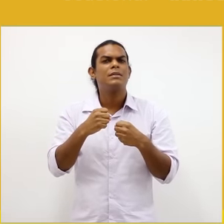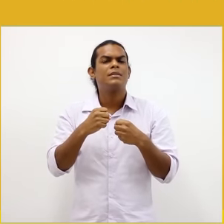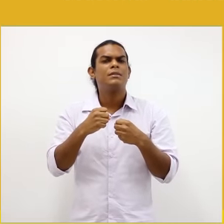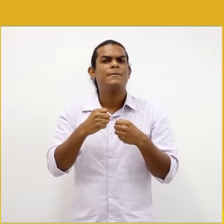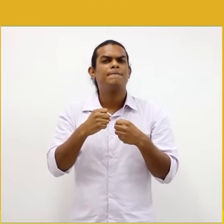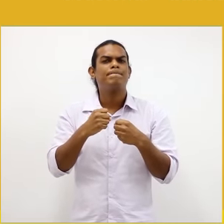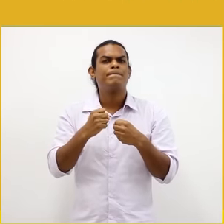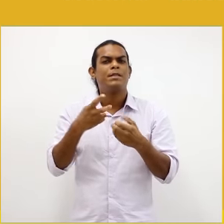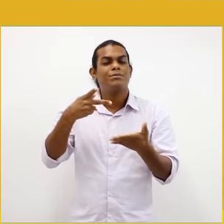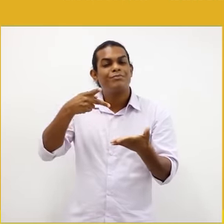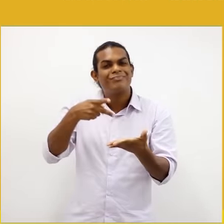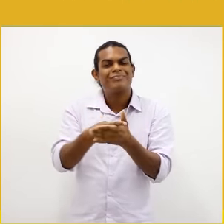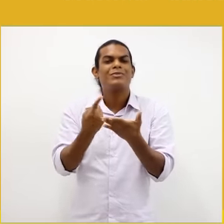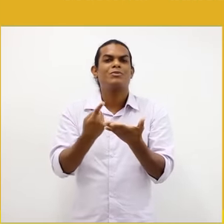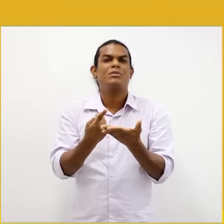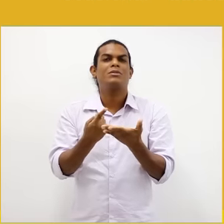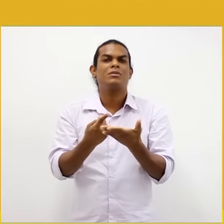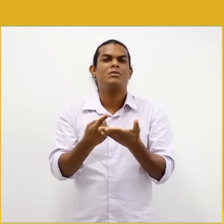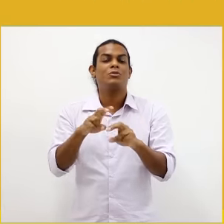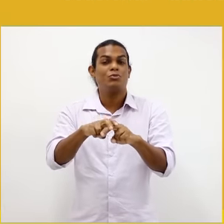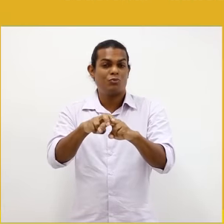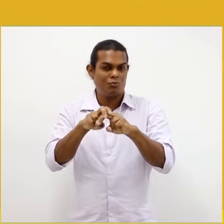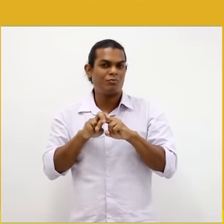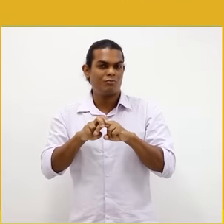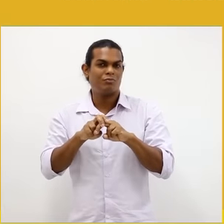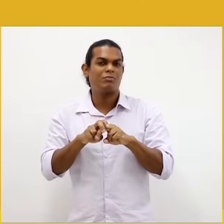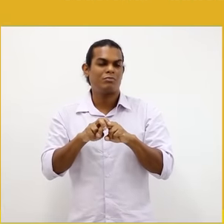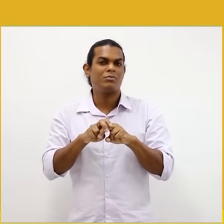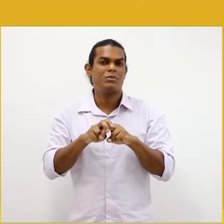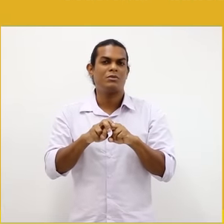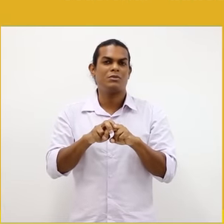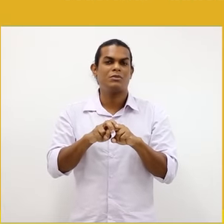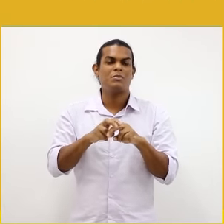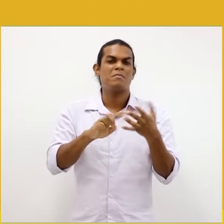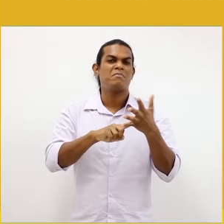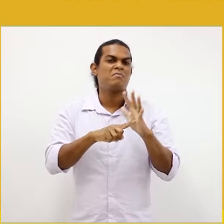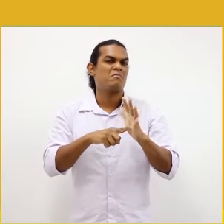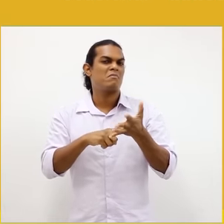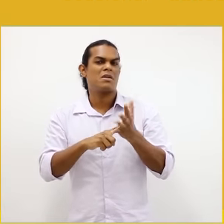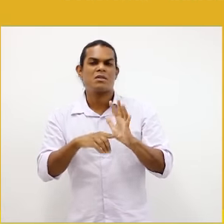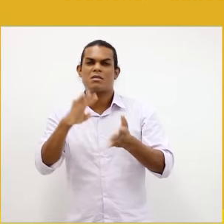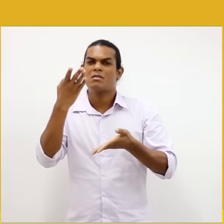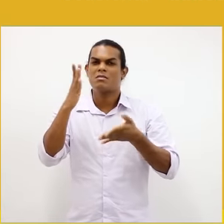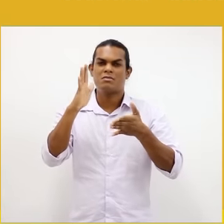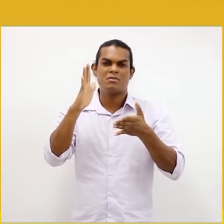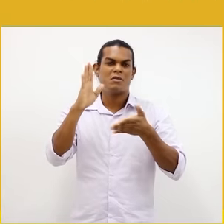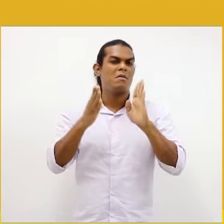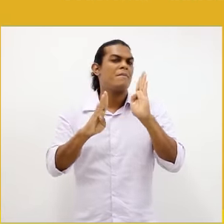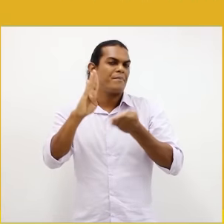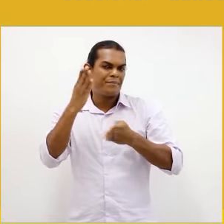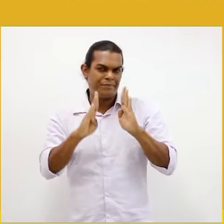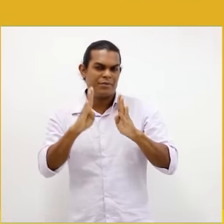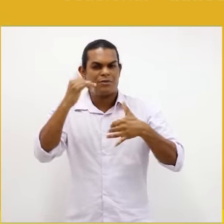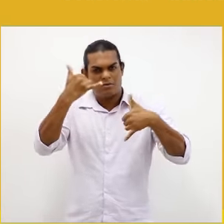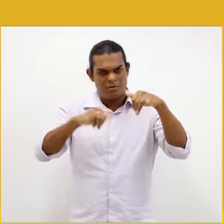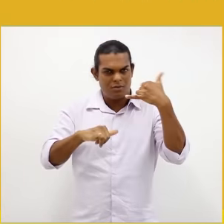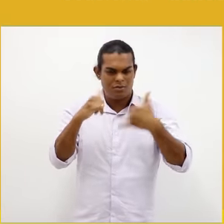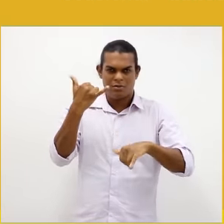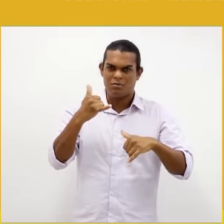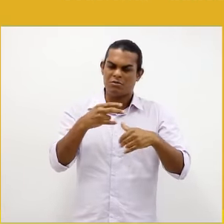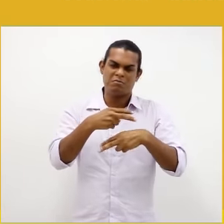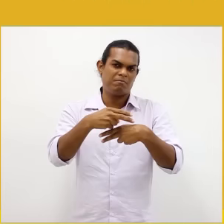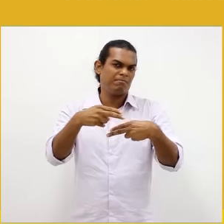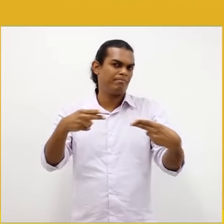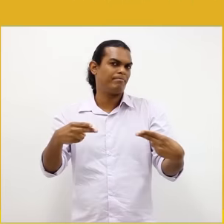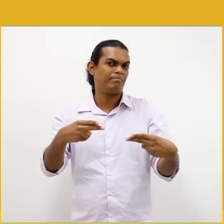físicos, químicos, biológicos, ergonômicos, de acidentes ou mecânicos. Nós vamos ver cada um desses aí conceituados. E